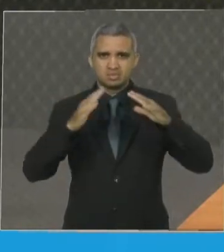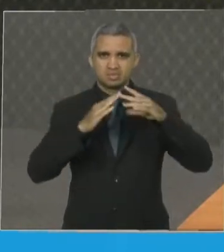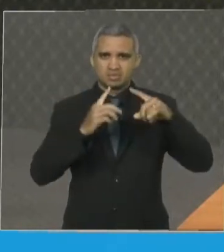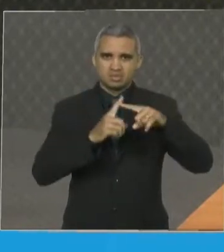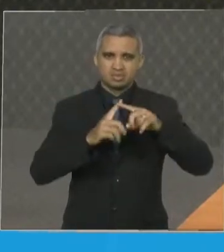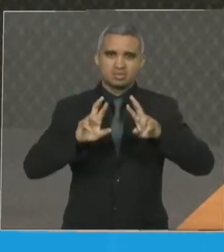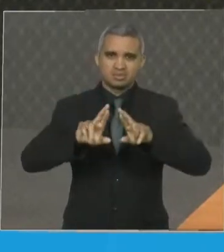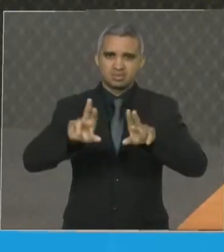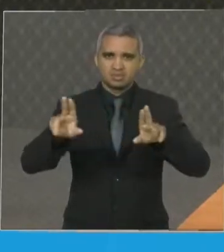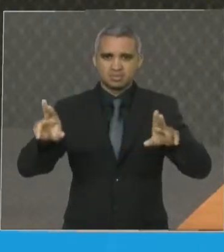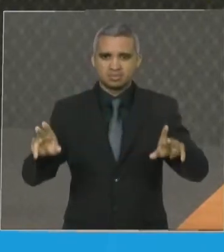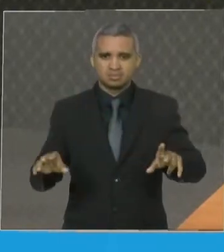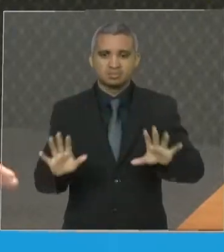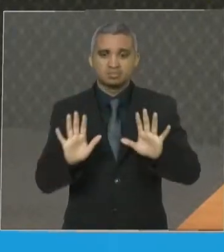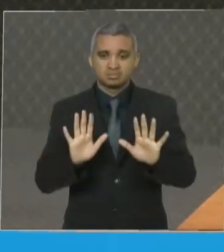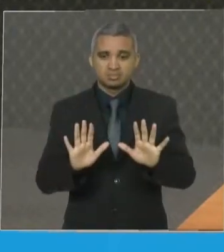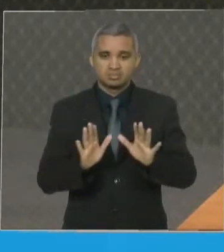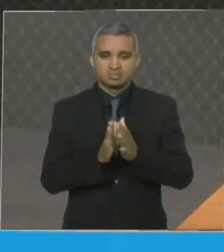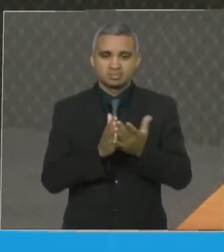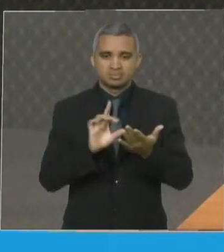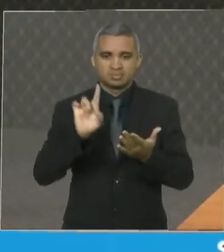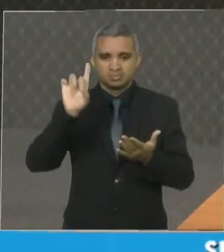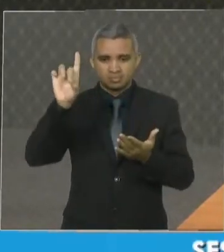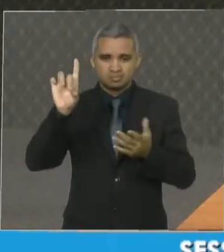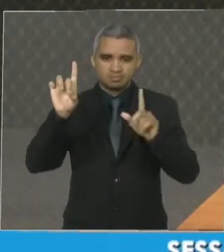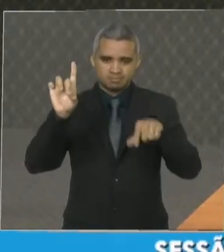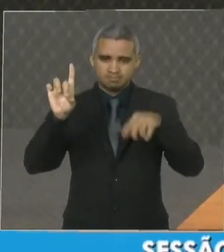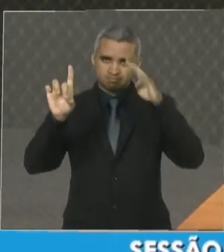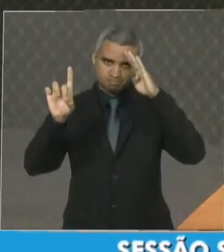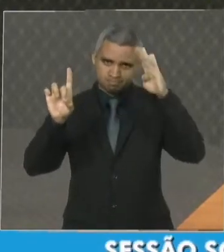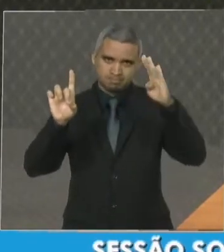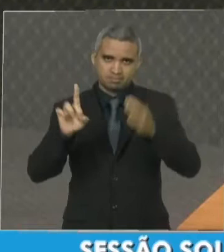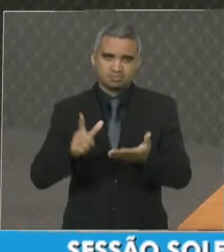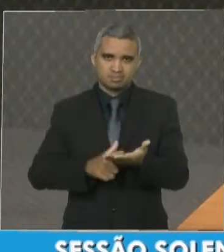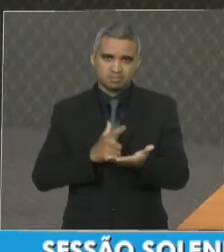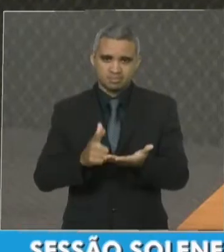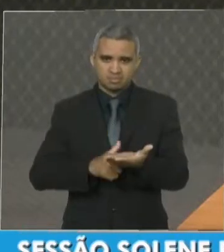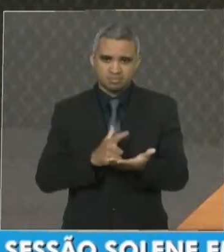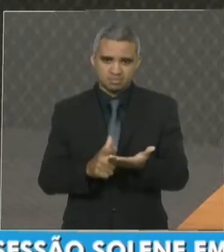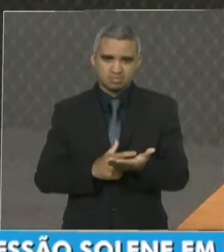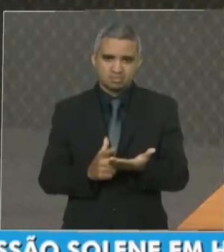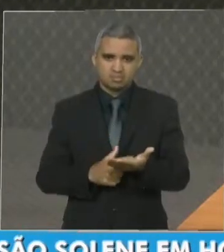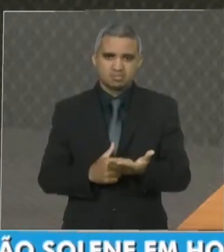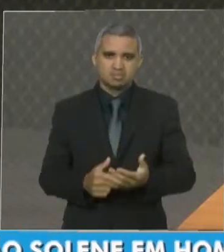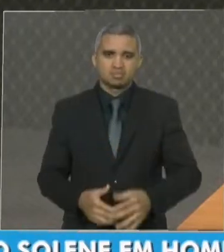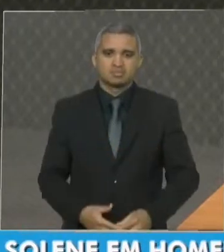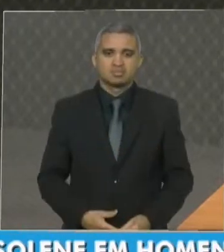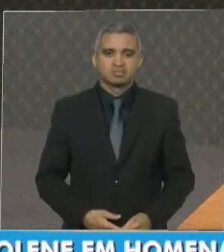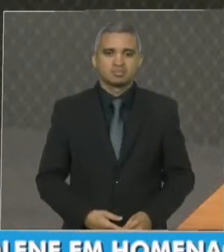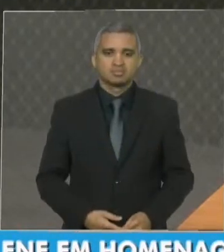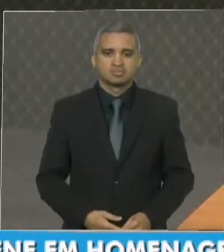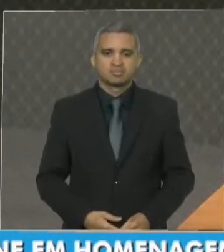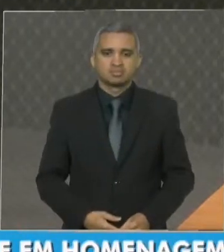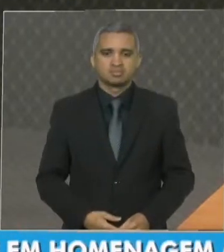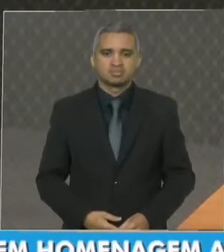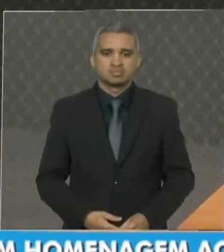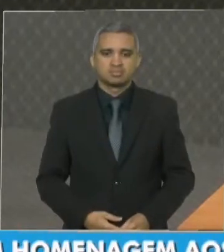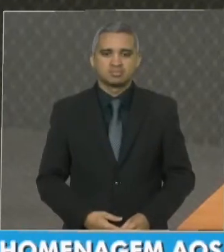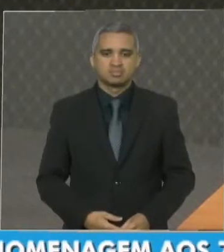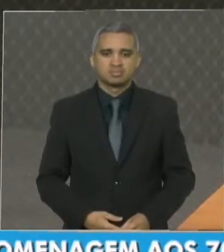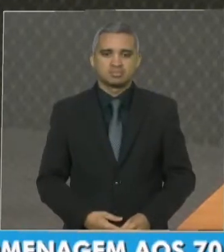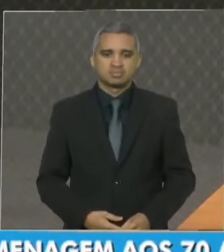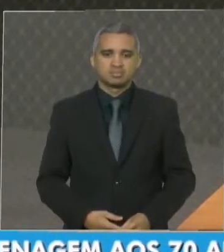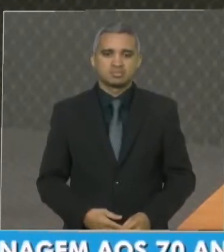3, 4 vezes. Mas a Bíblia sempre é nos caminhos. Aqui tem pessoas que cuidam muito perto, tem